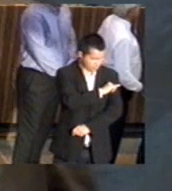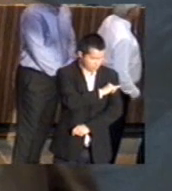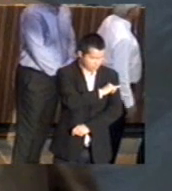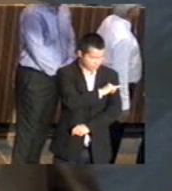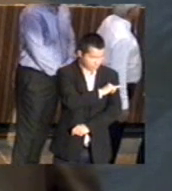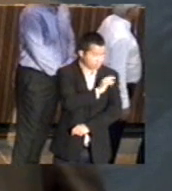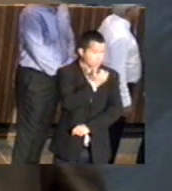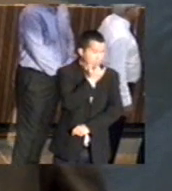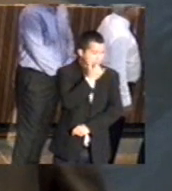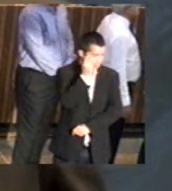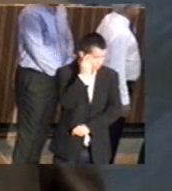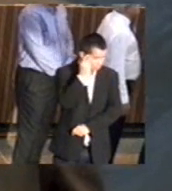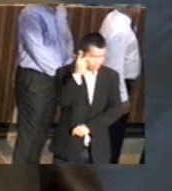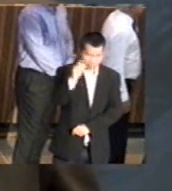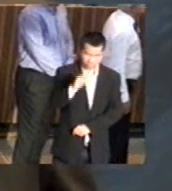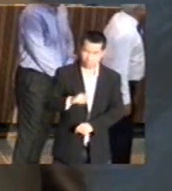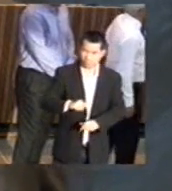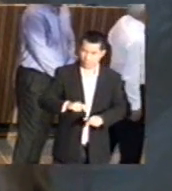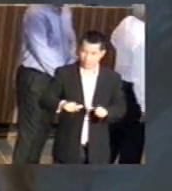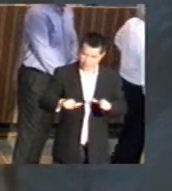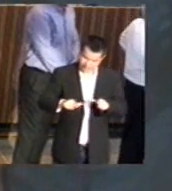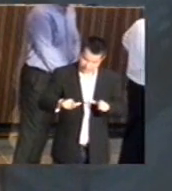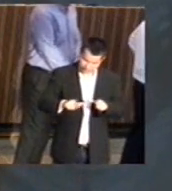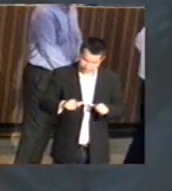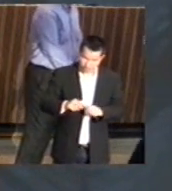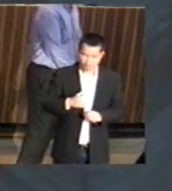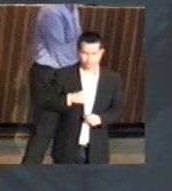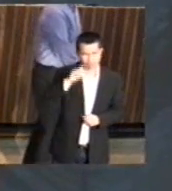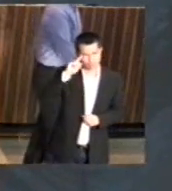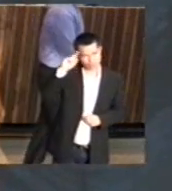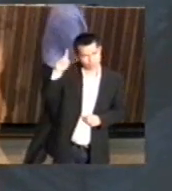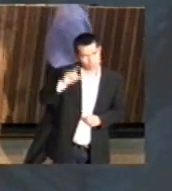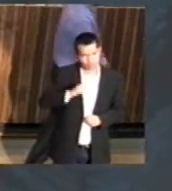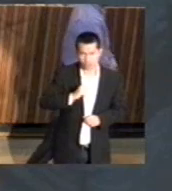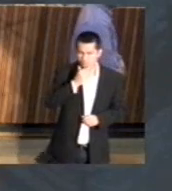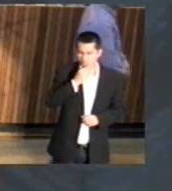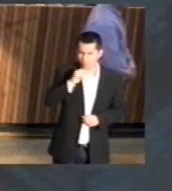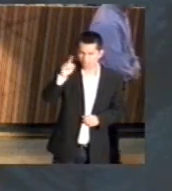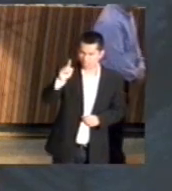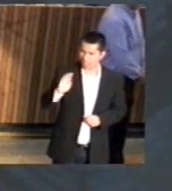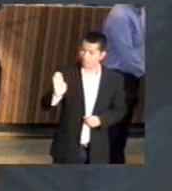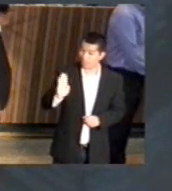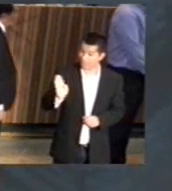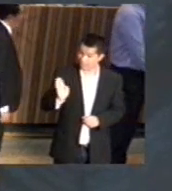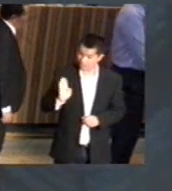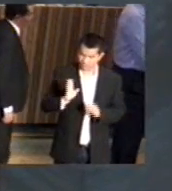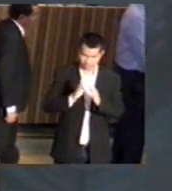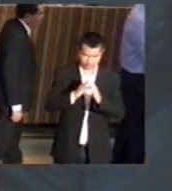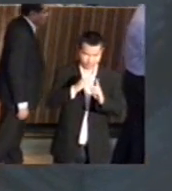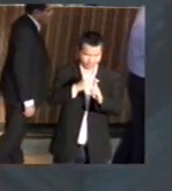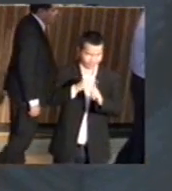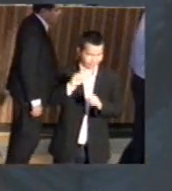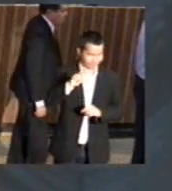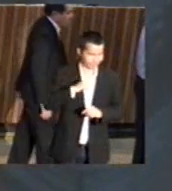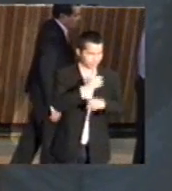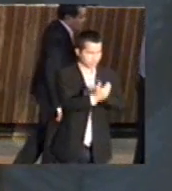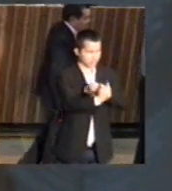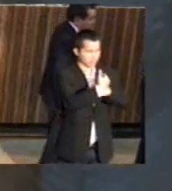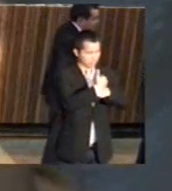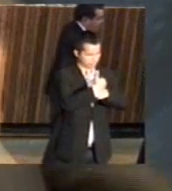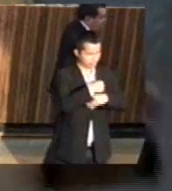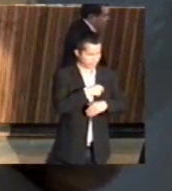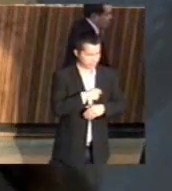pão e o vinho para a gente. Mas a Bíblia diz para a gente, antes de comer desse pão e beber desse vinho,